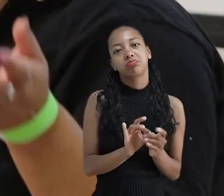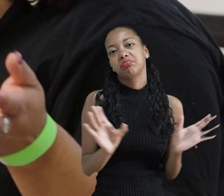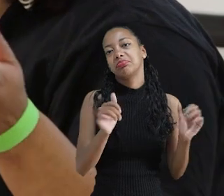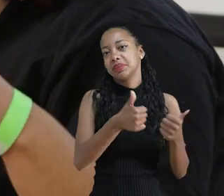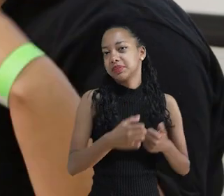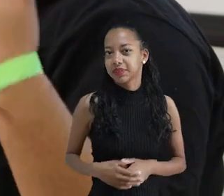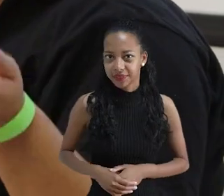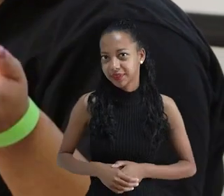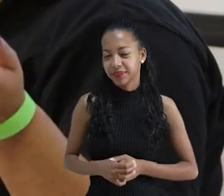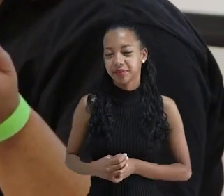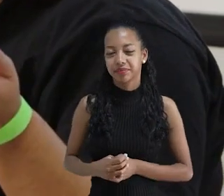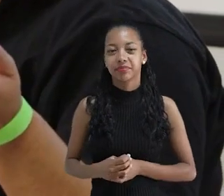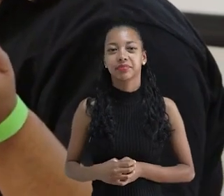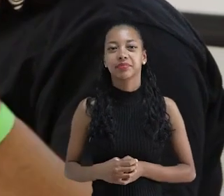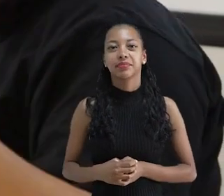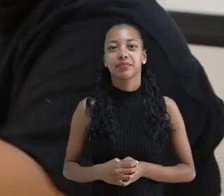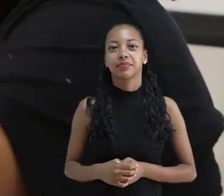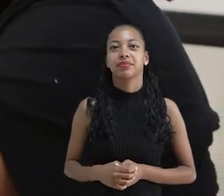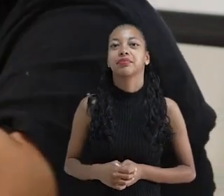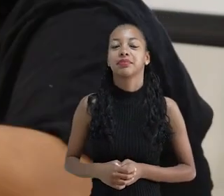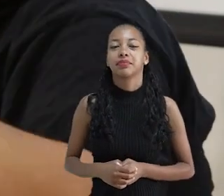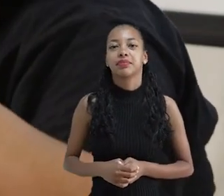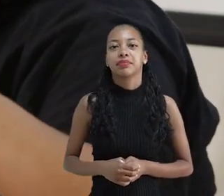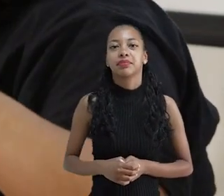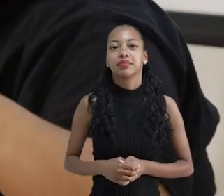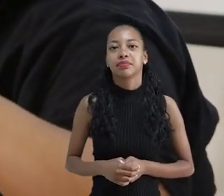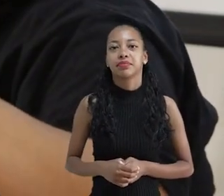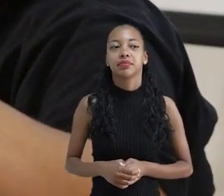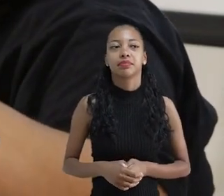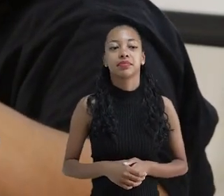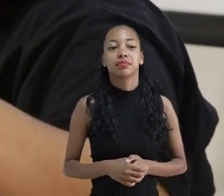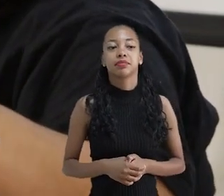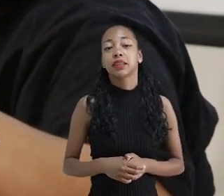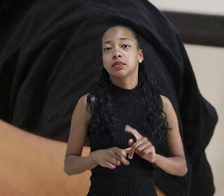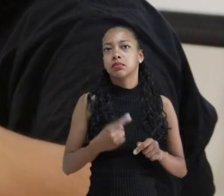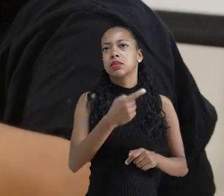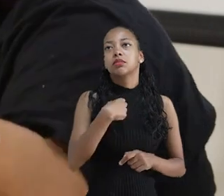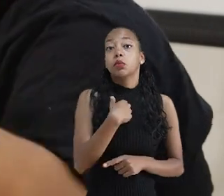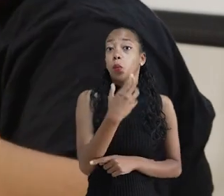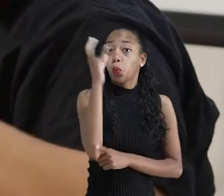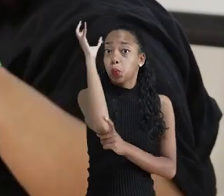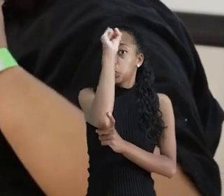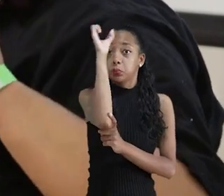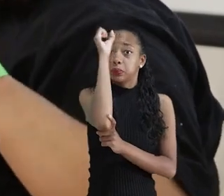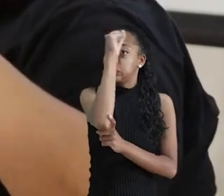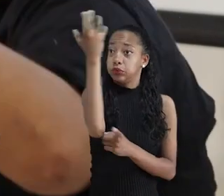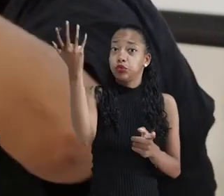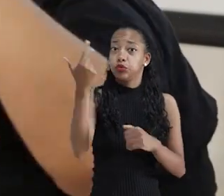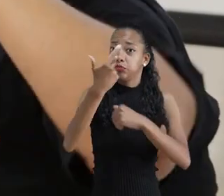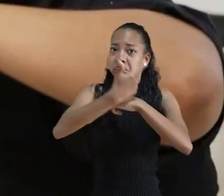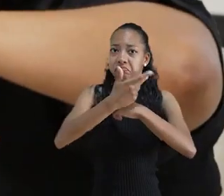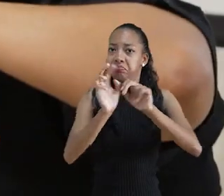processo para que depois vocês possam fazer o que vocês quiserem com esse conhecimento Ah vai fazer vídeo pro tiktok vai